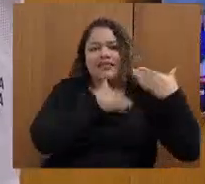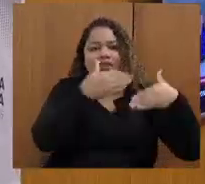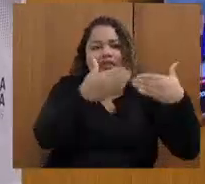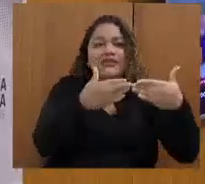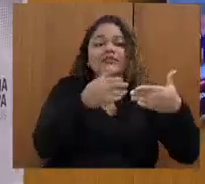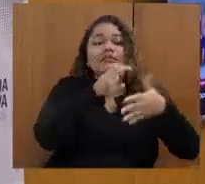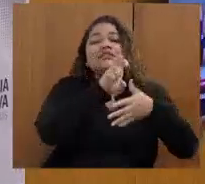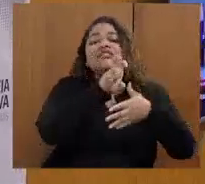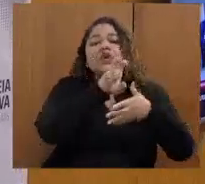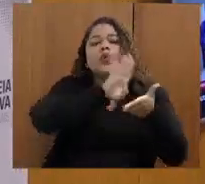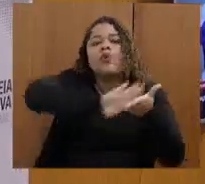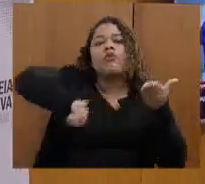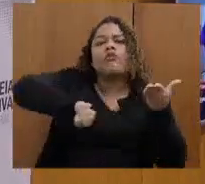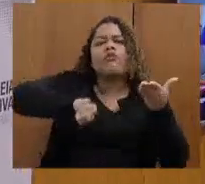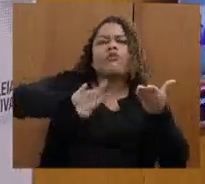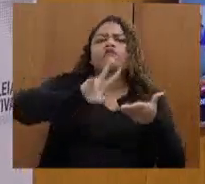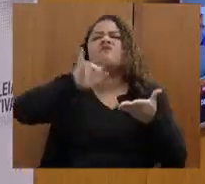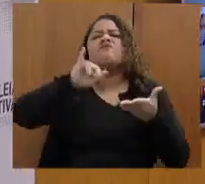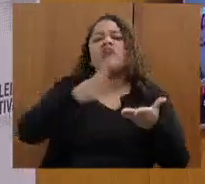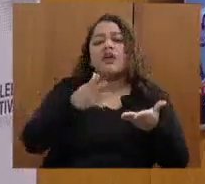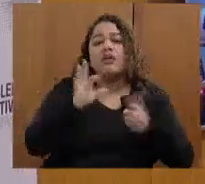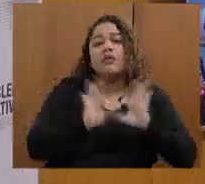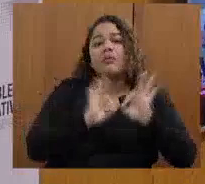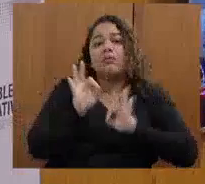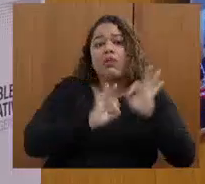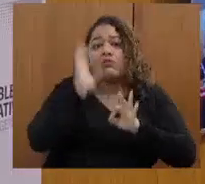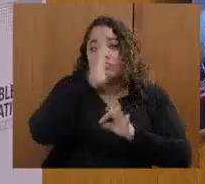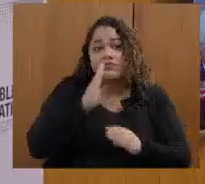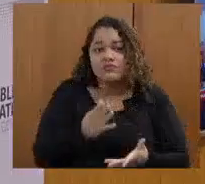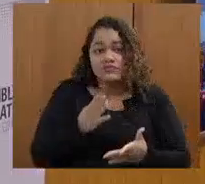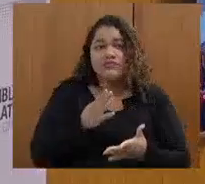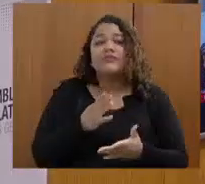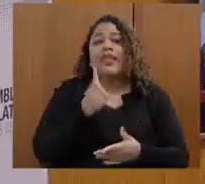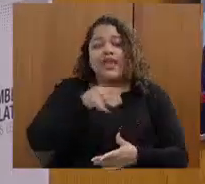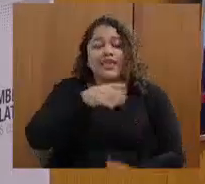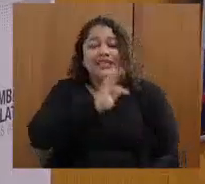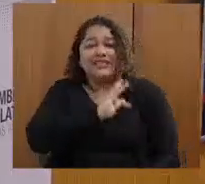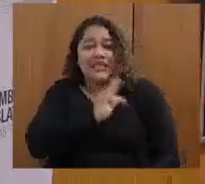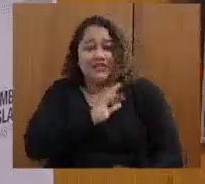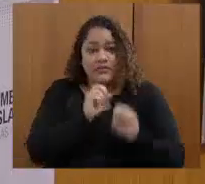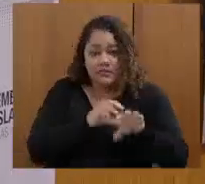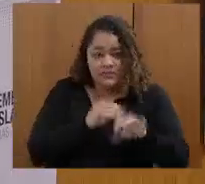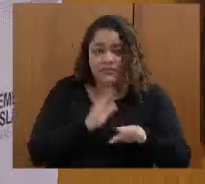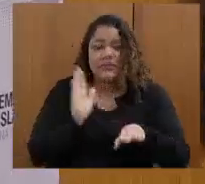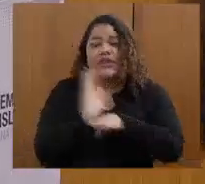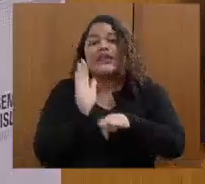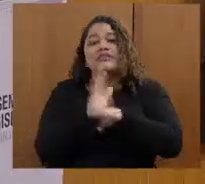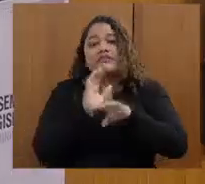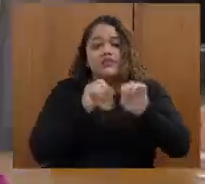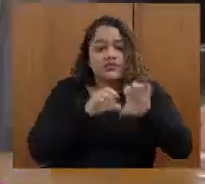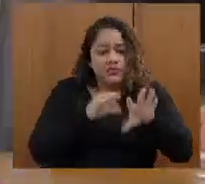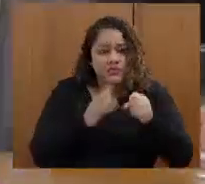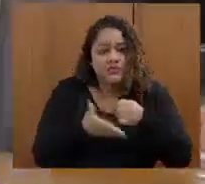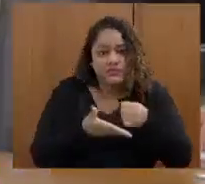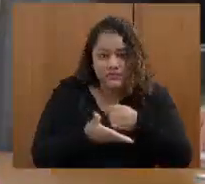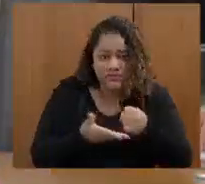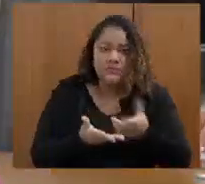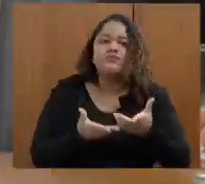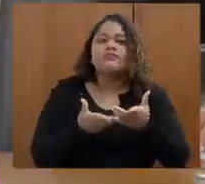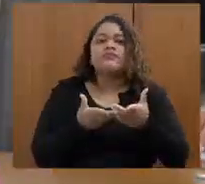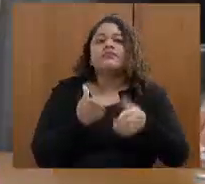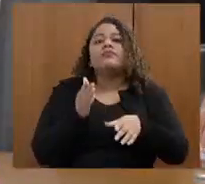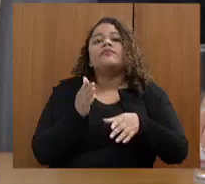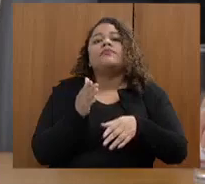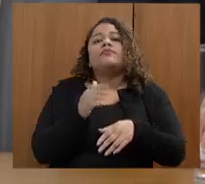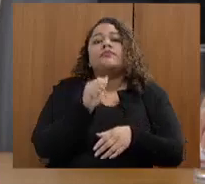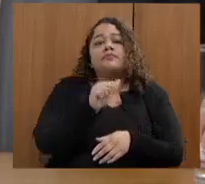Nacional eu tô falando da técnica da educação da assistente da Educação Básica da auxiliar de serviços